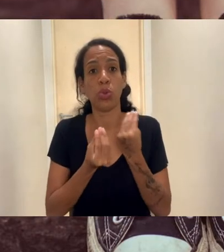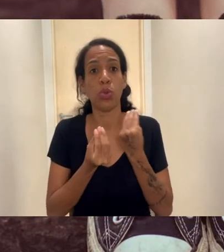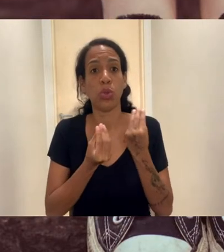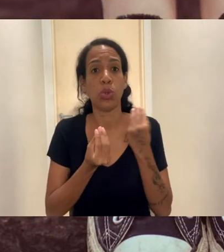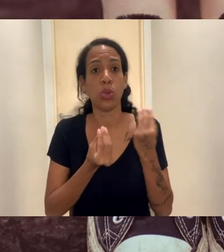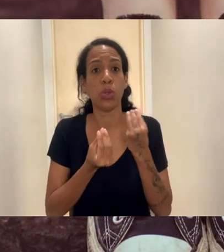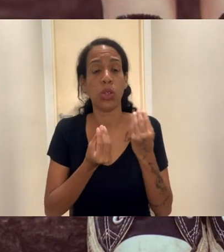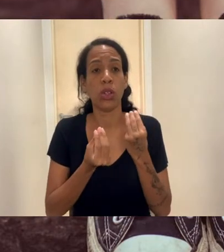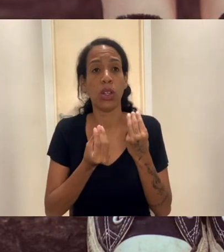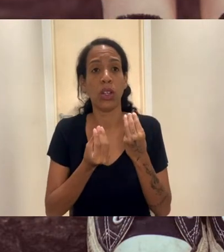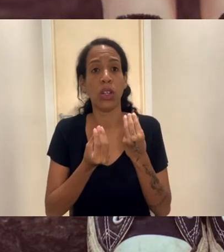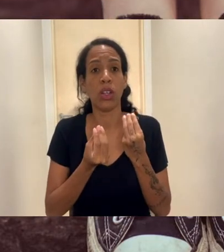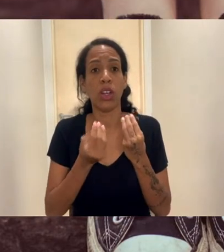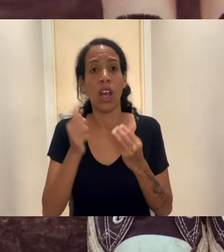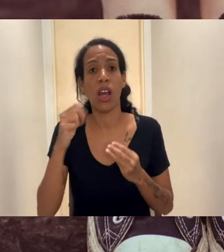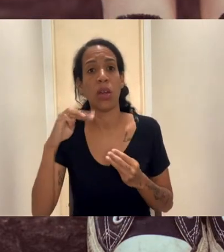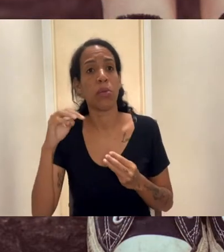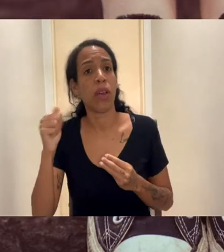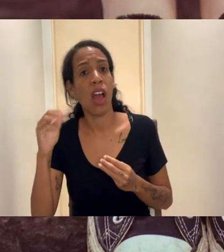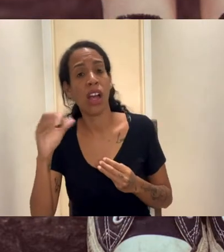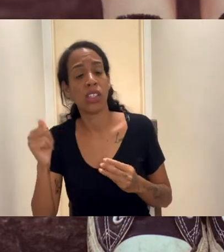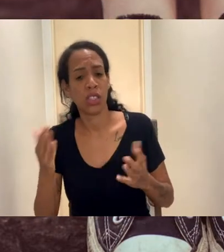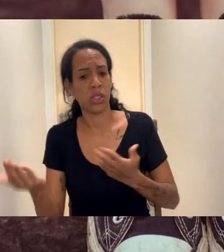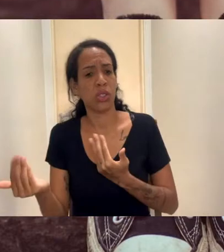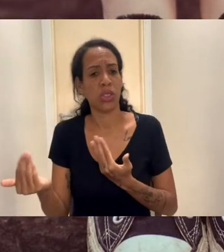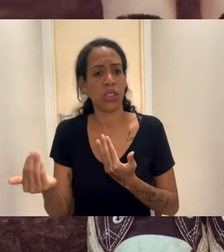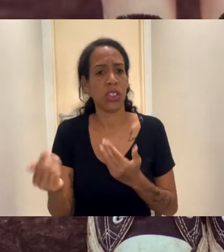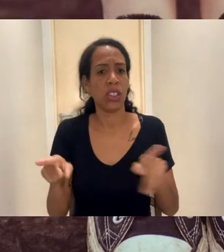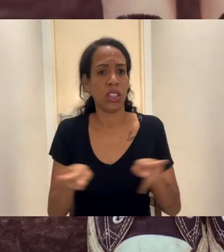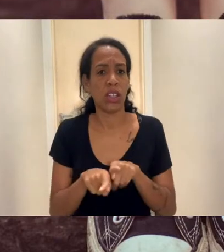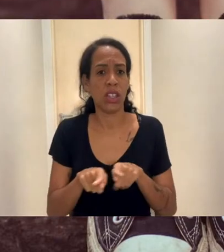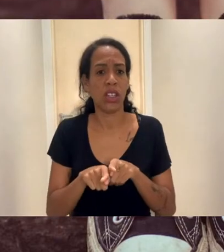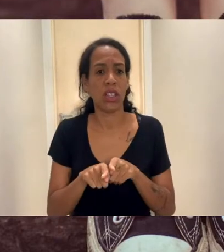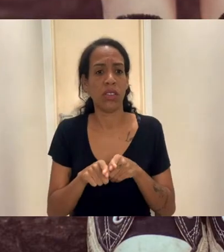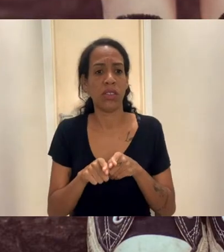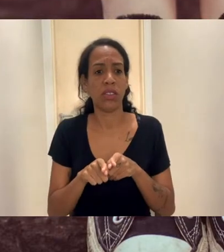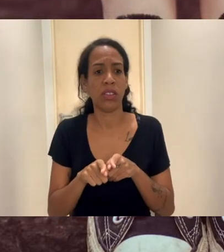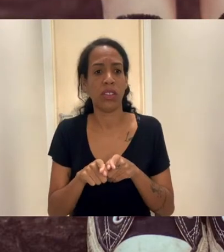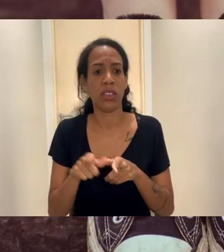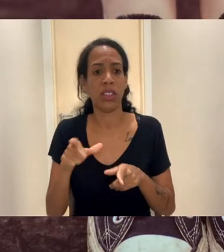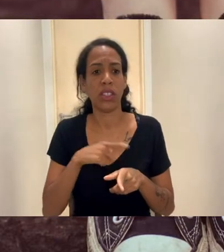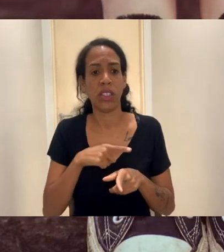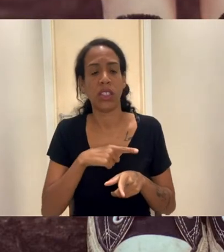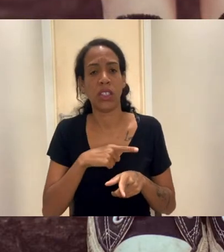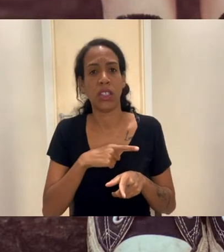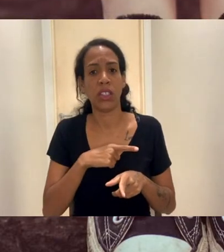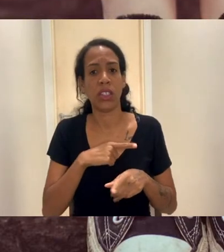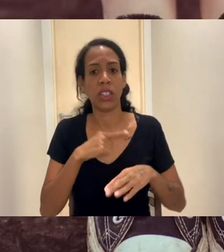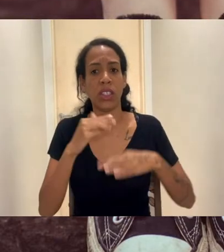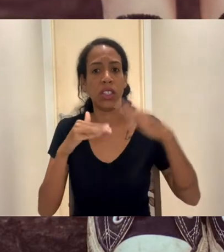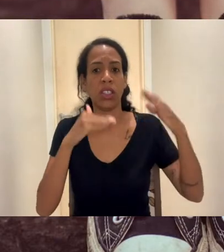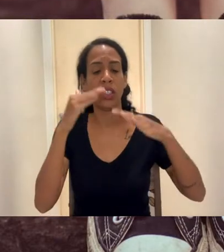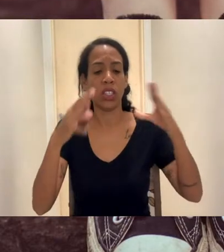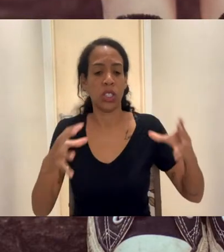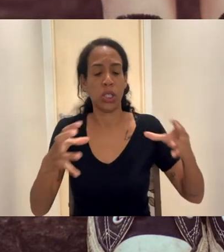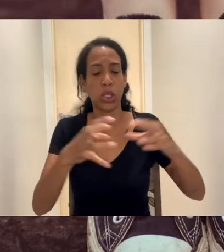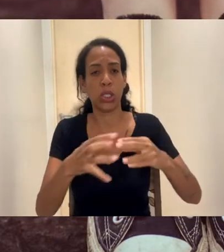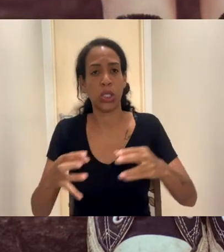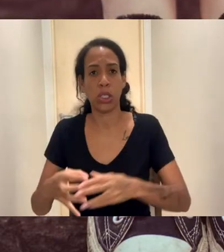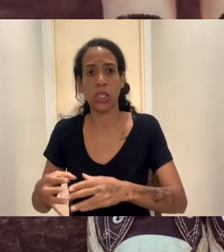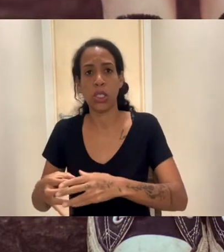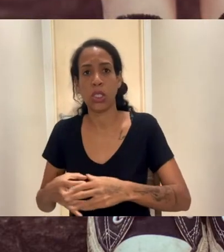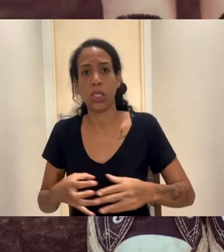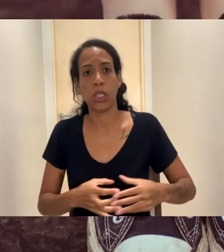aqueles que ameaçam aqueles jovens. Então, os jovens, eles também vão se tornando, isso vem gerando uma série de ciclos, né?